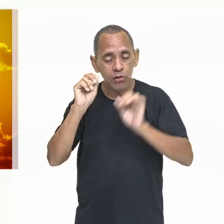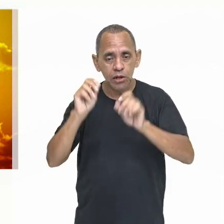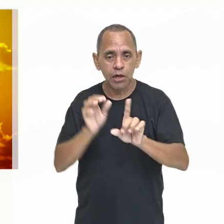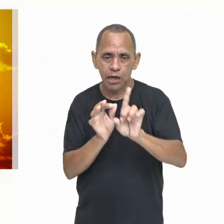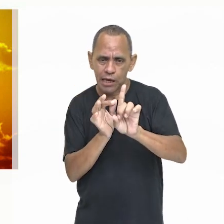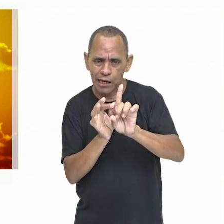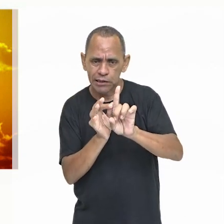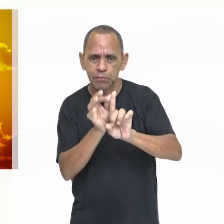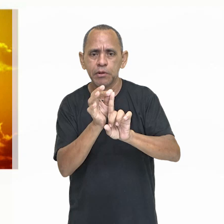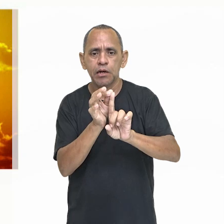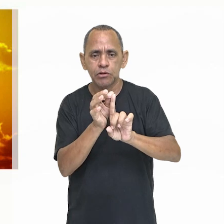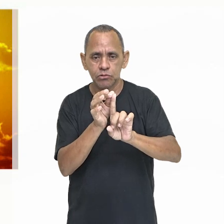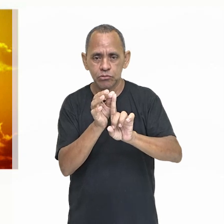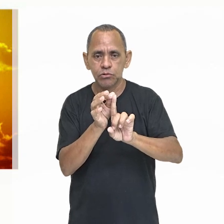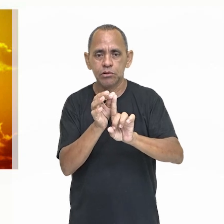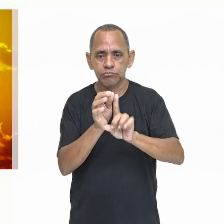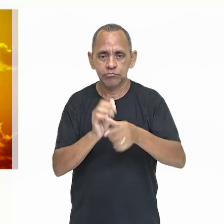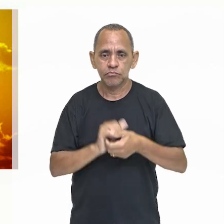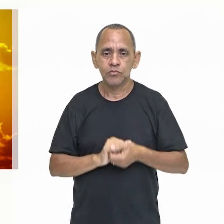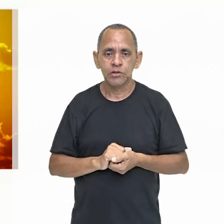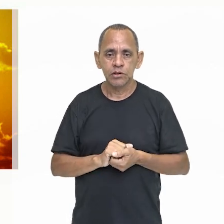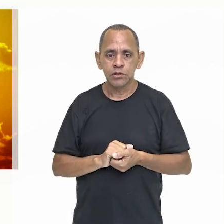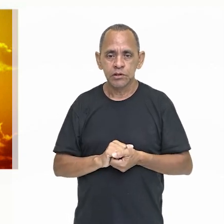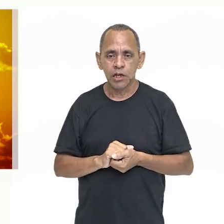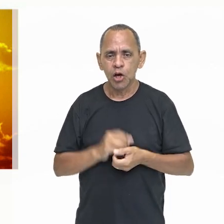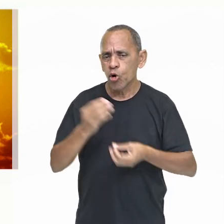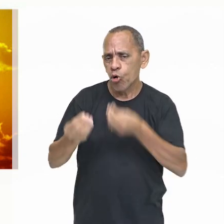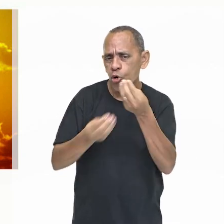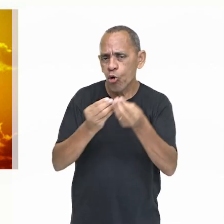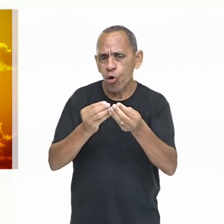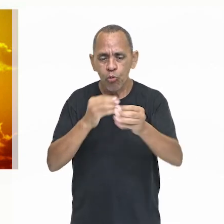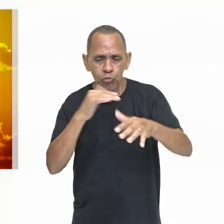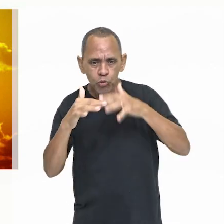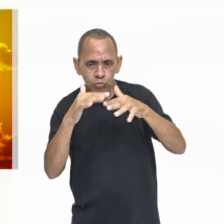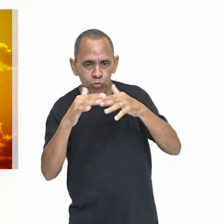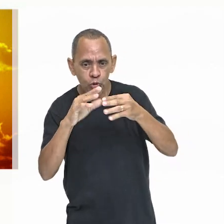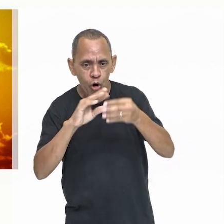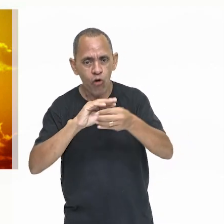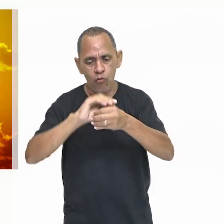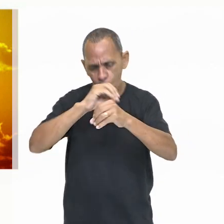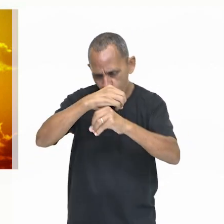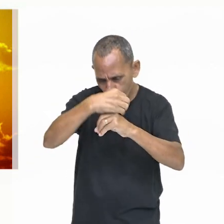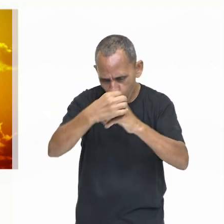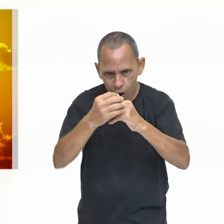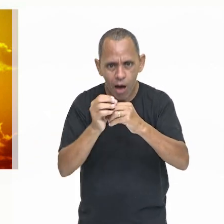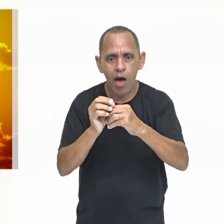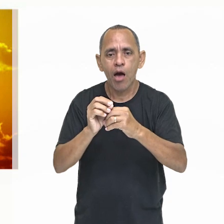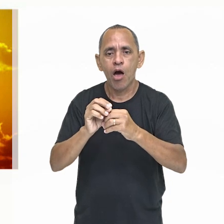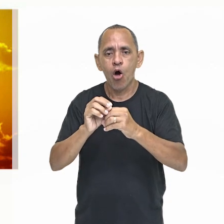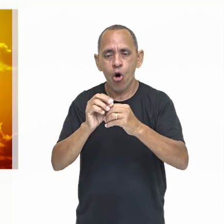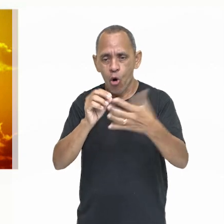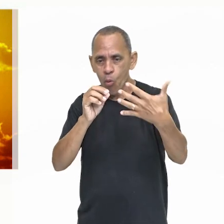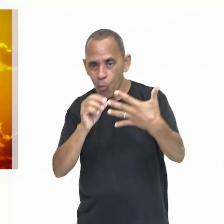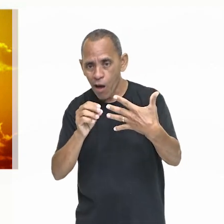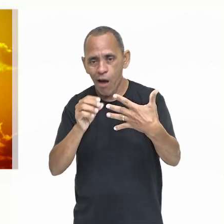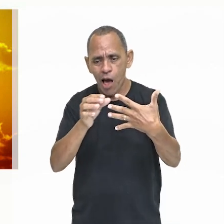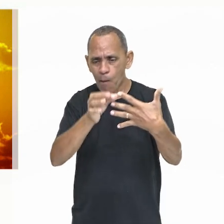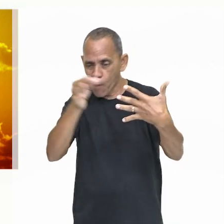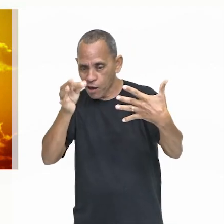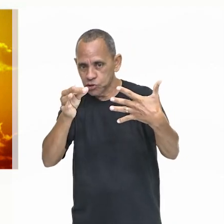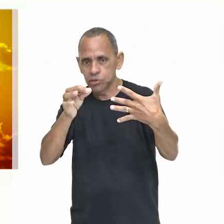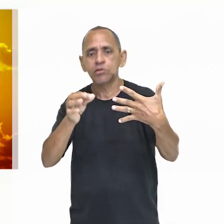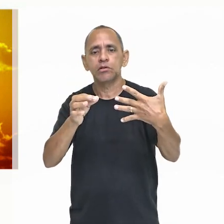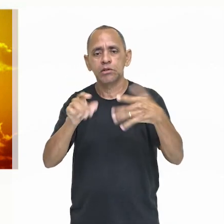temperatura é o quê? É o grau de agitação das moléculas ou partículas. E o calor é a